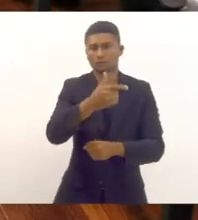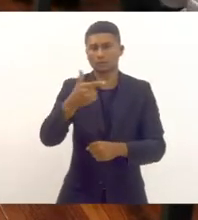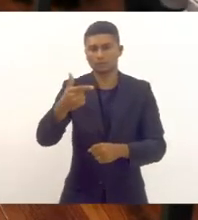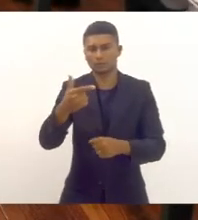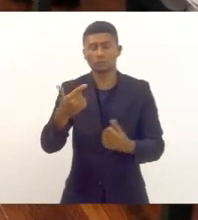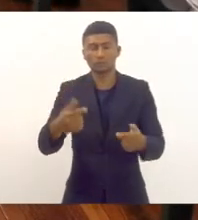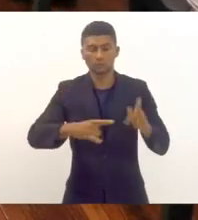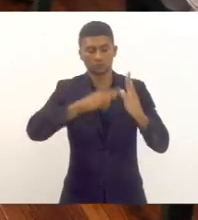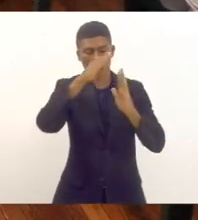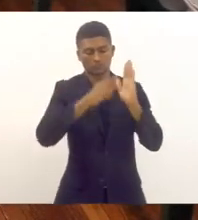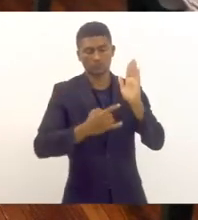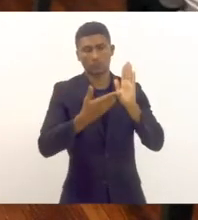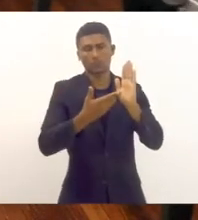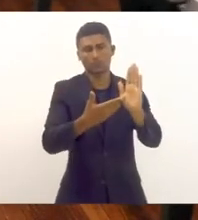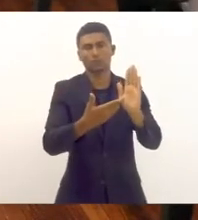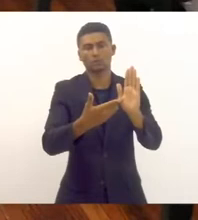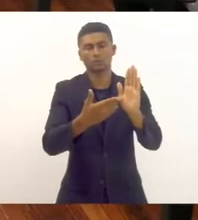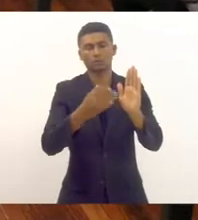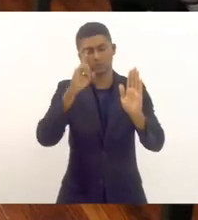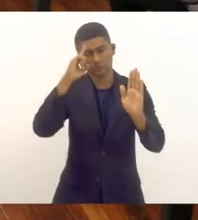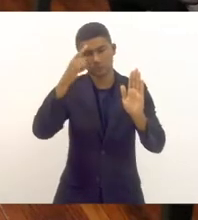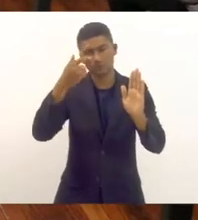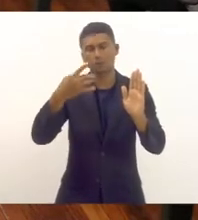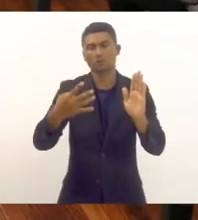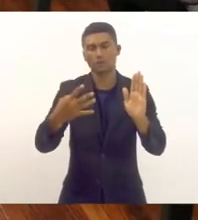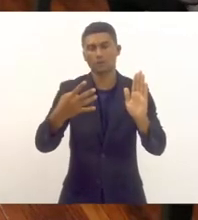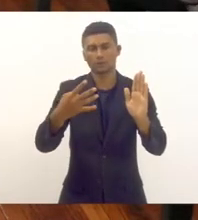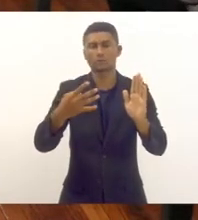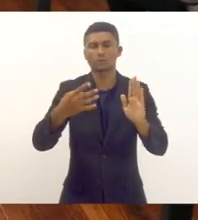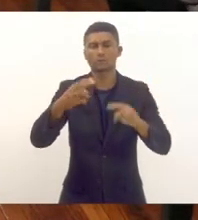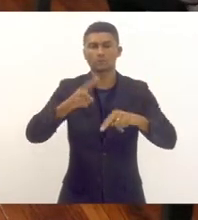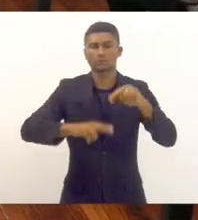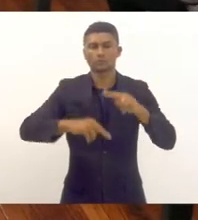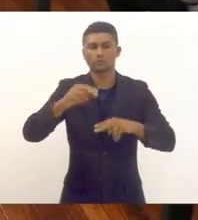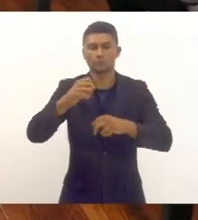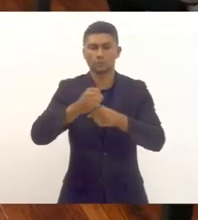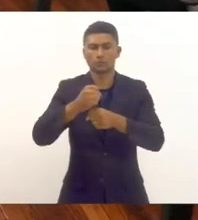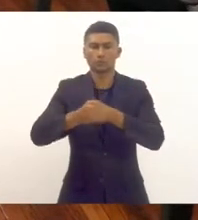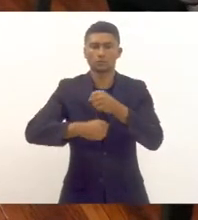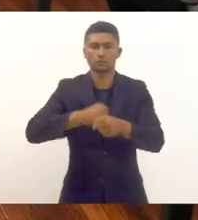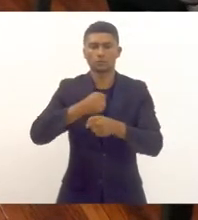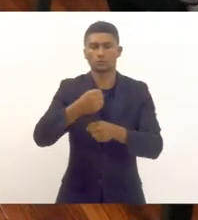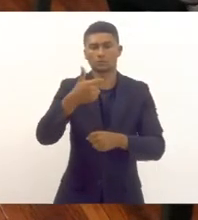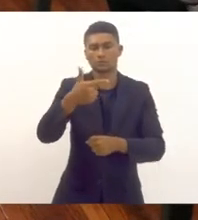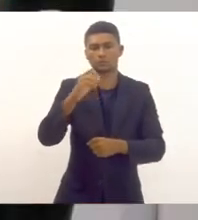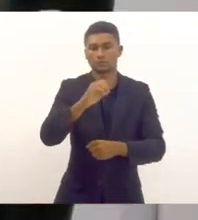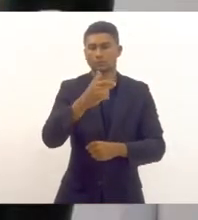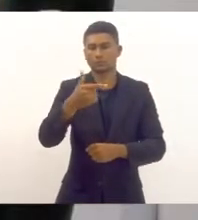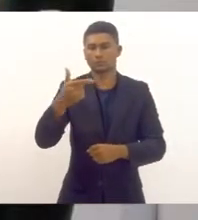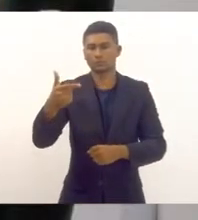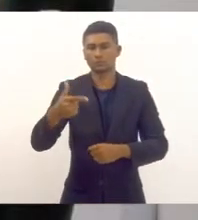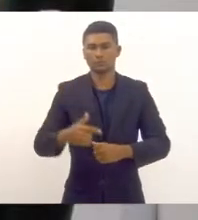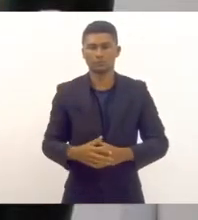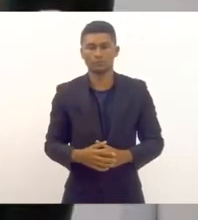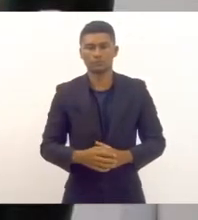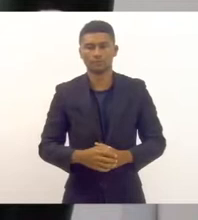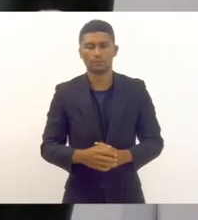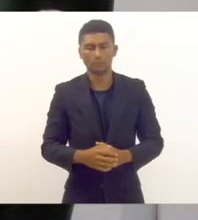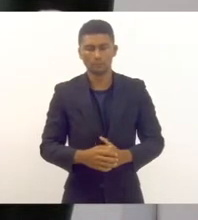edital publicado em 24 de junho também de 2022. Quero